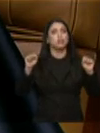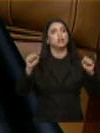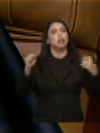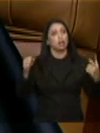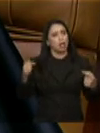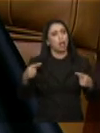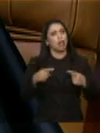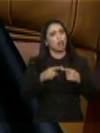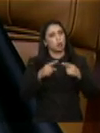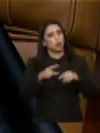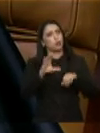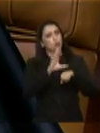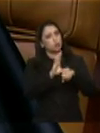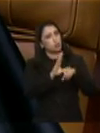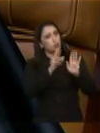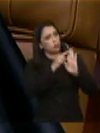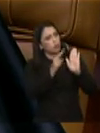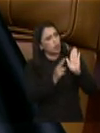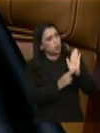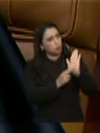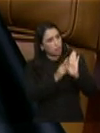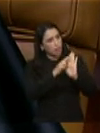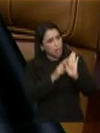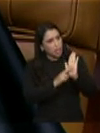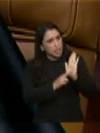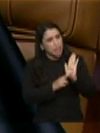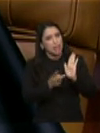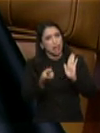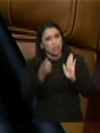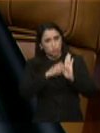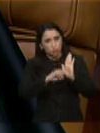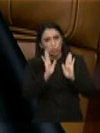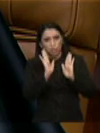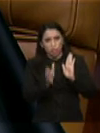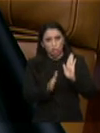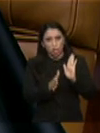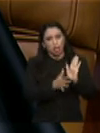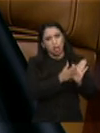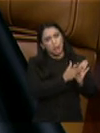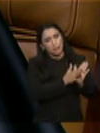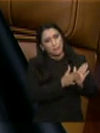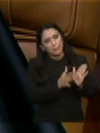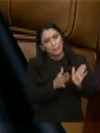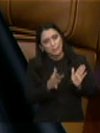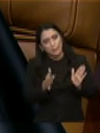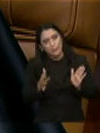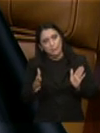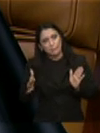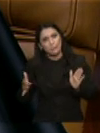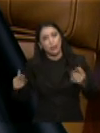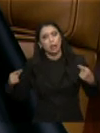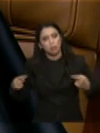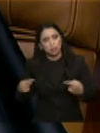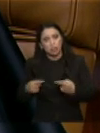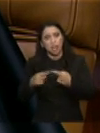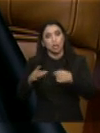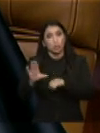constitucionalidade de uma norma tributária, a qual já percorreu todo o percurso